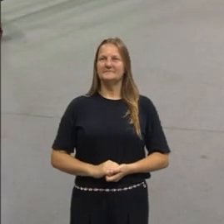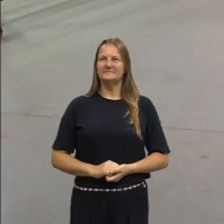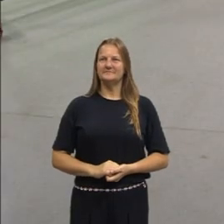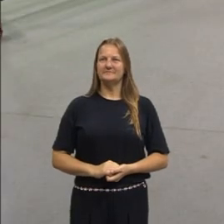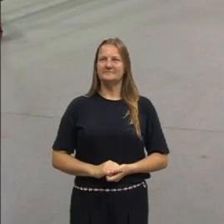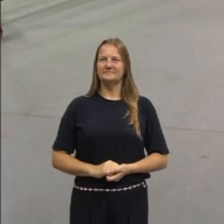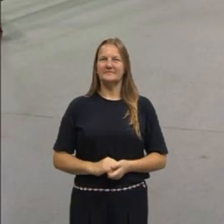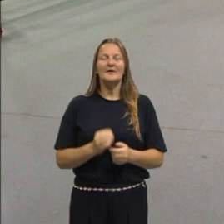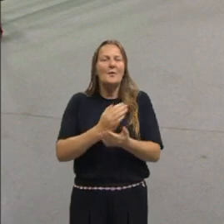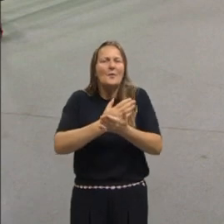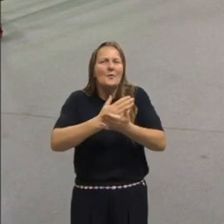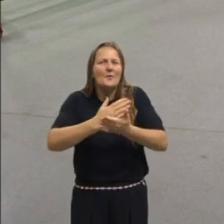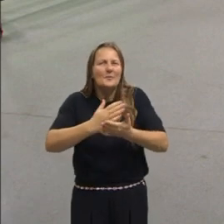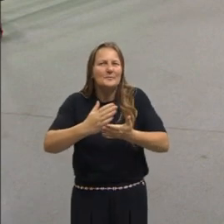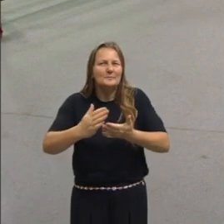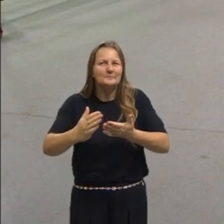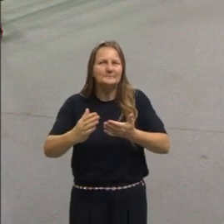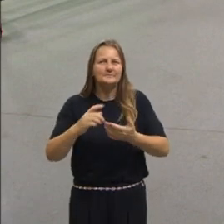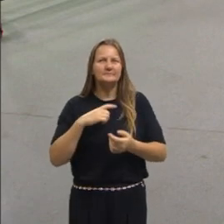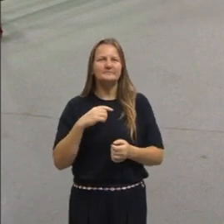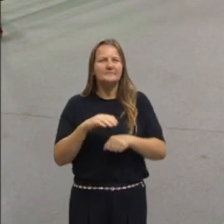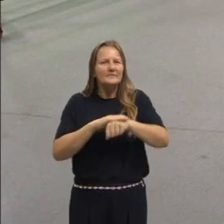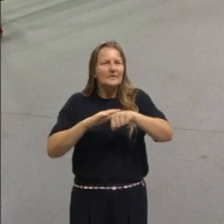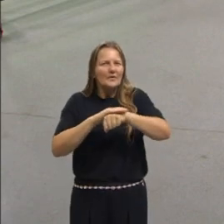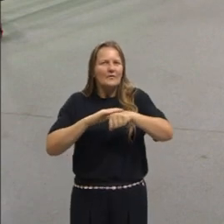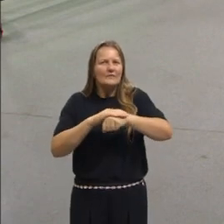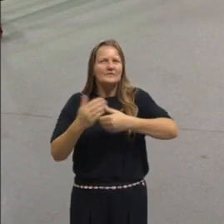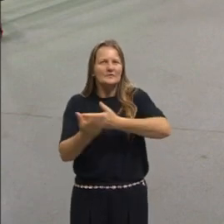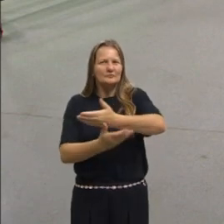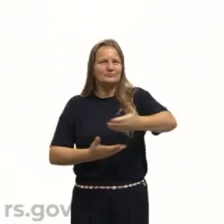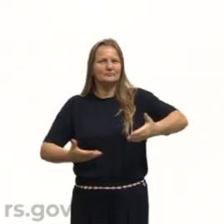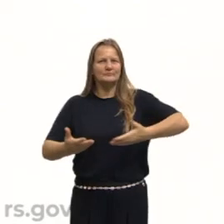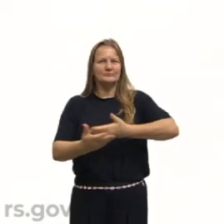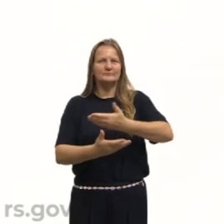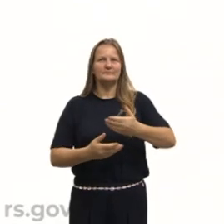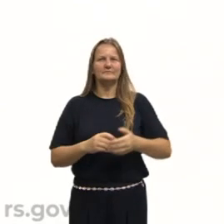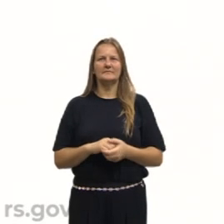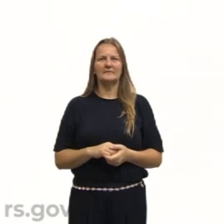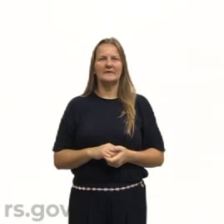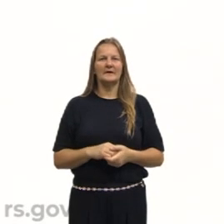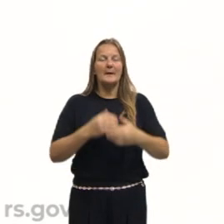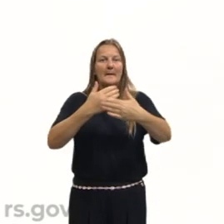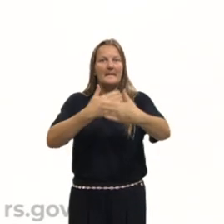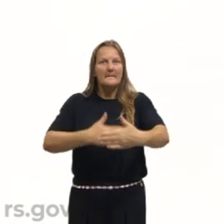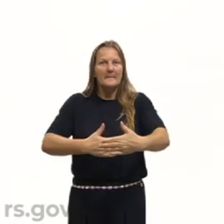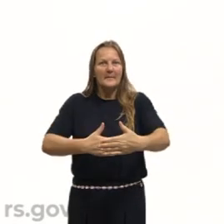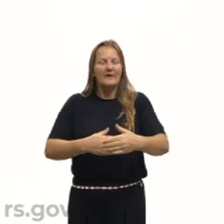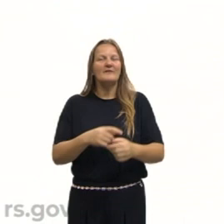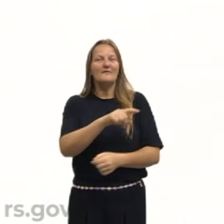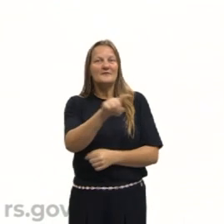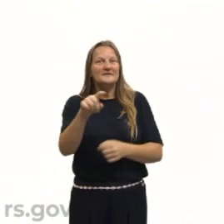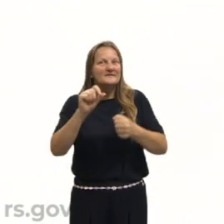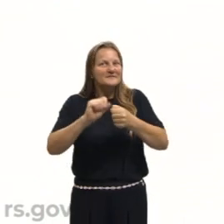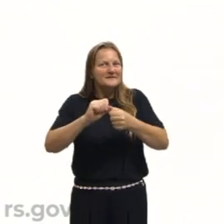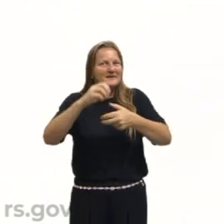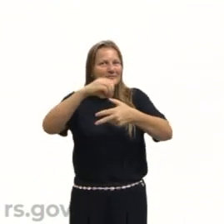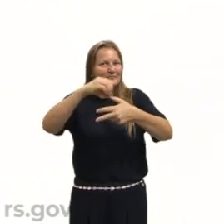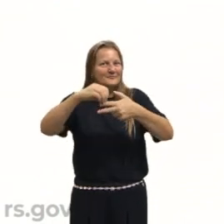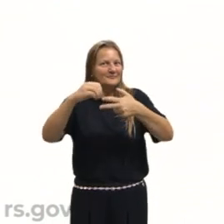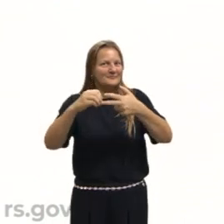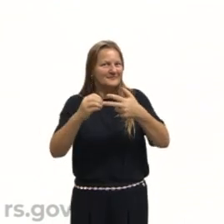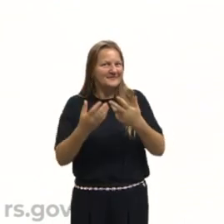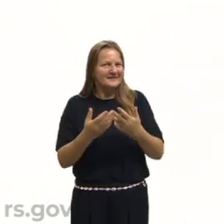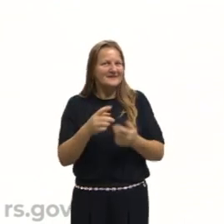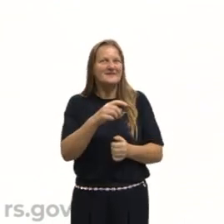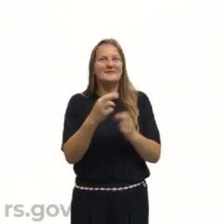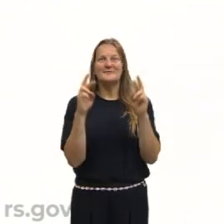então para começar a conversar um pouquinho com você sobre a prova que vocês fizeram poucos dias aí Espero